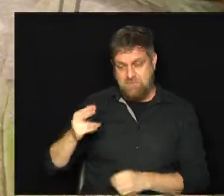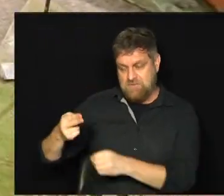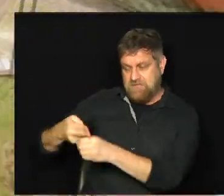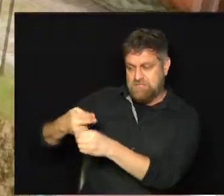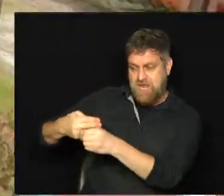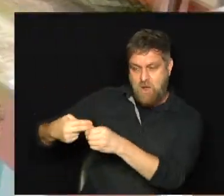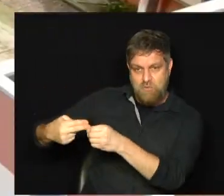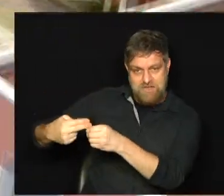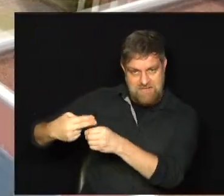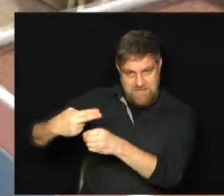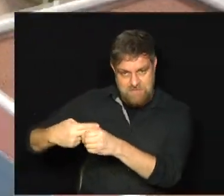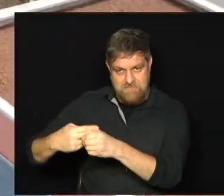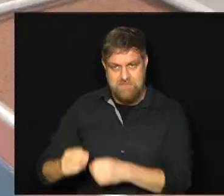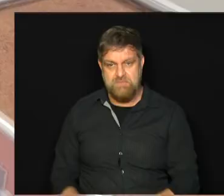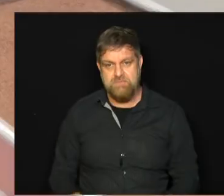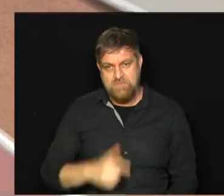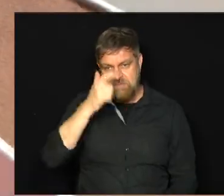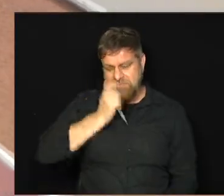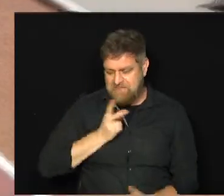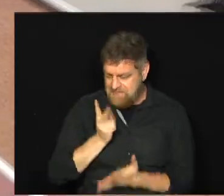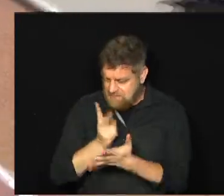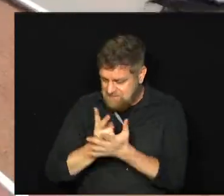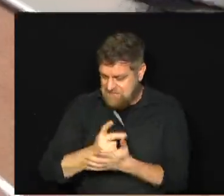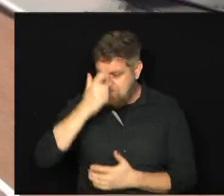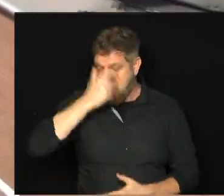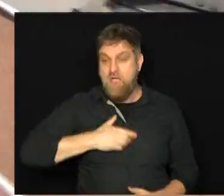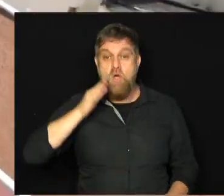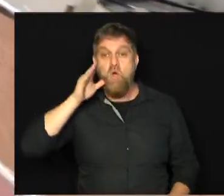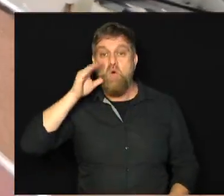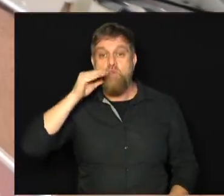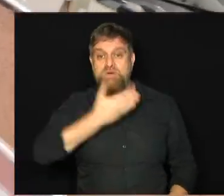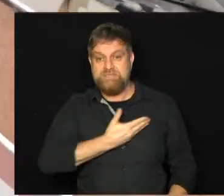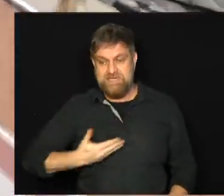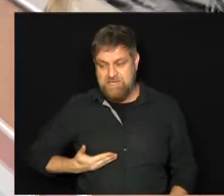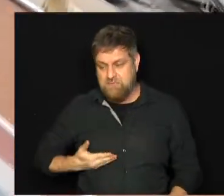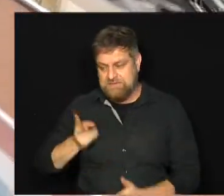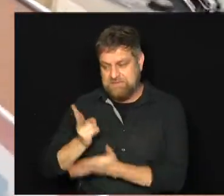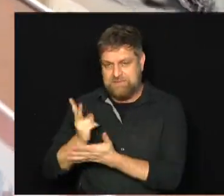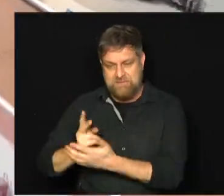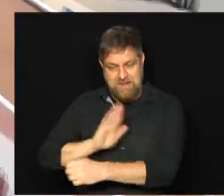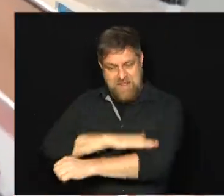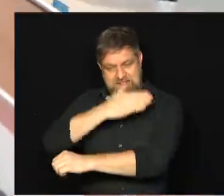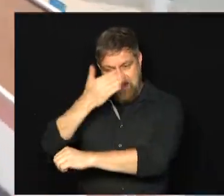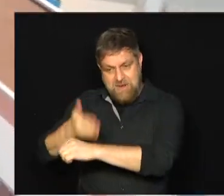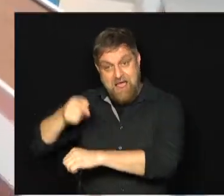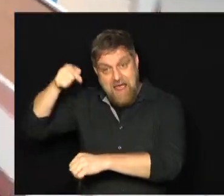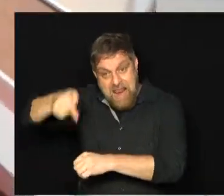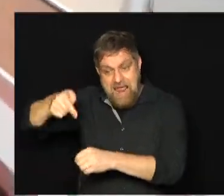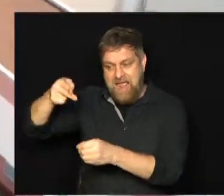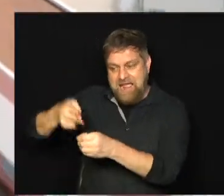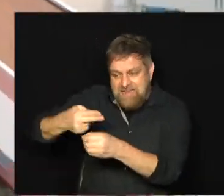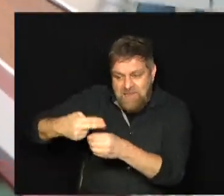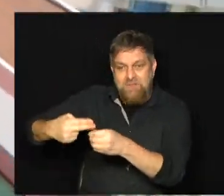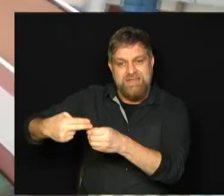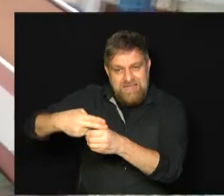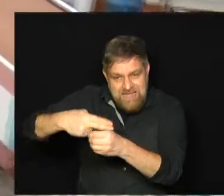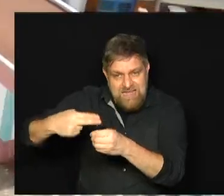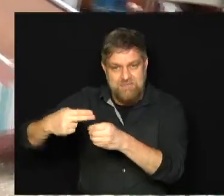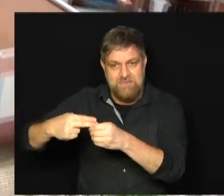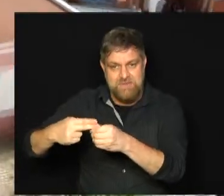de Campinas. Eu sempre fui funcionária pública em tempo integral na Universidade Estadual de